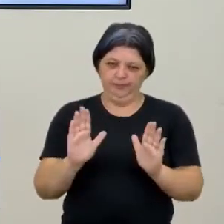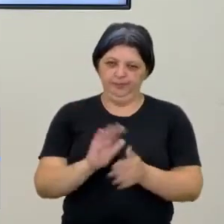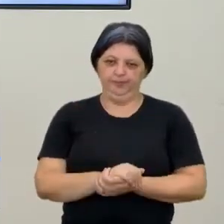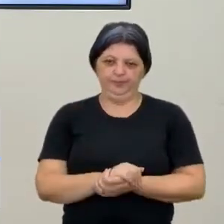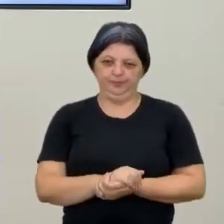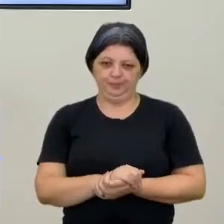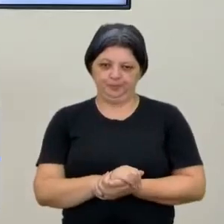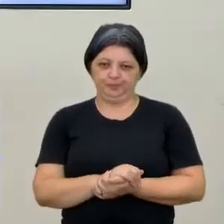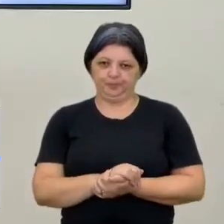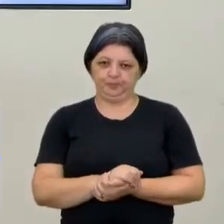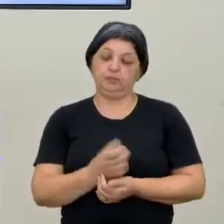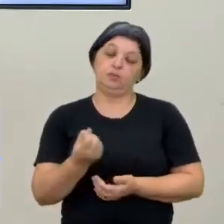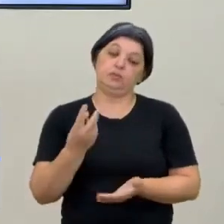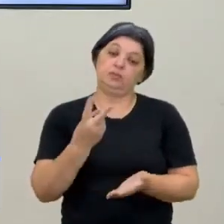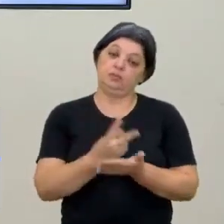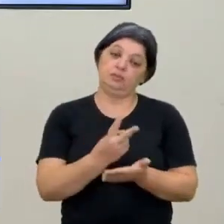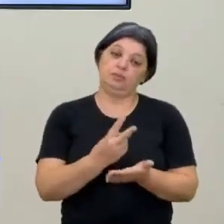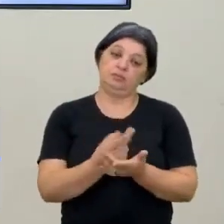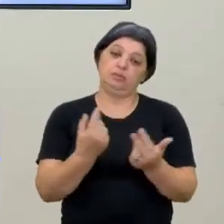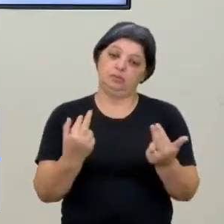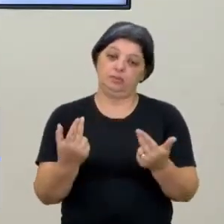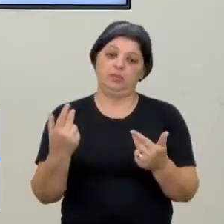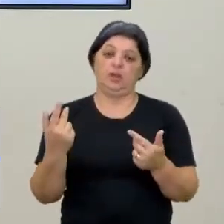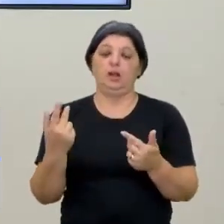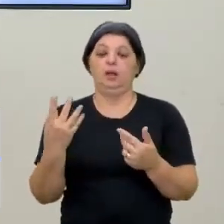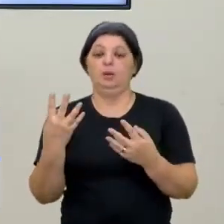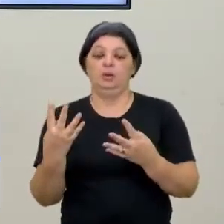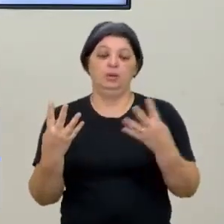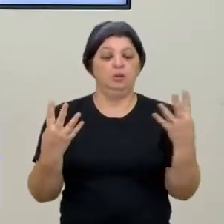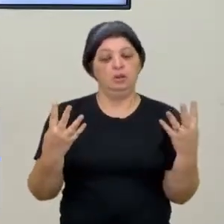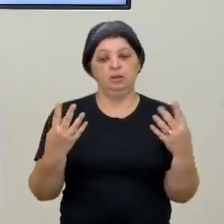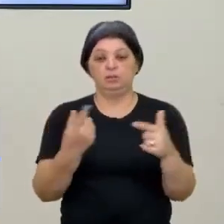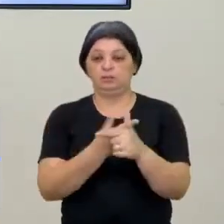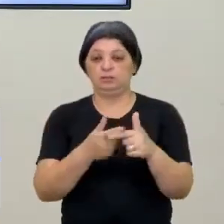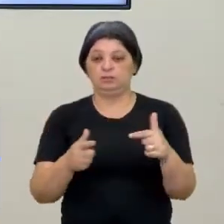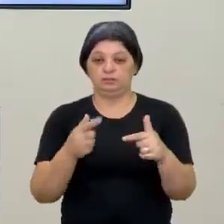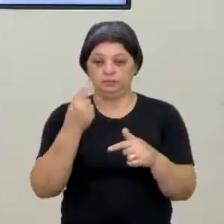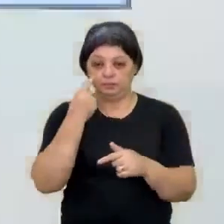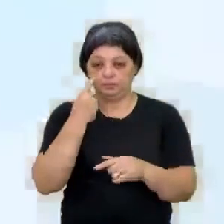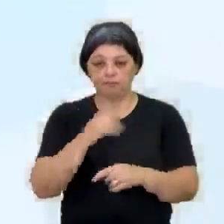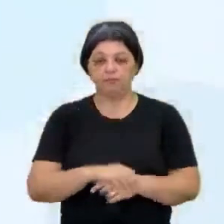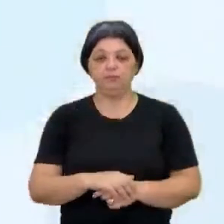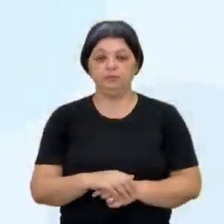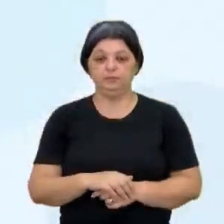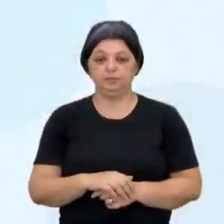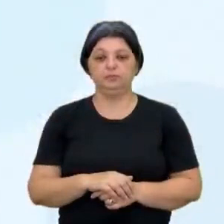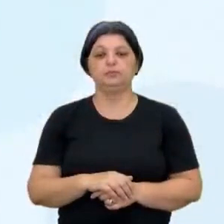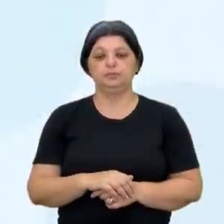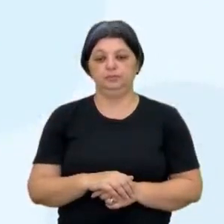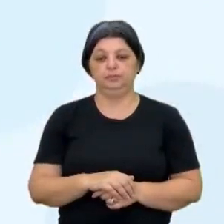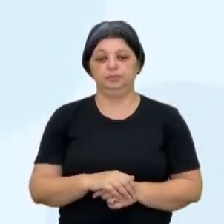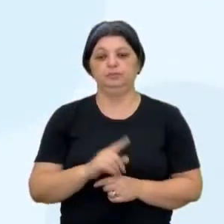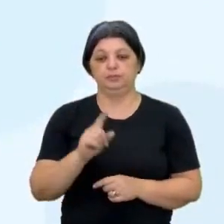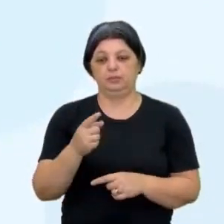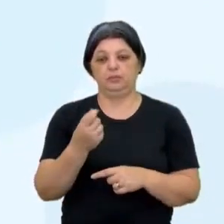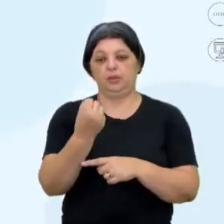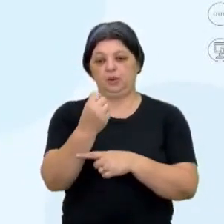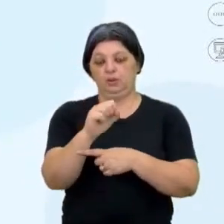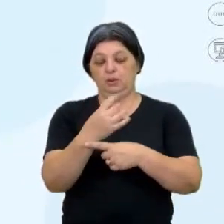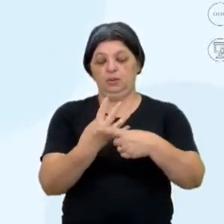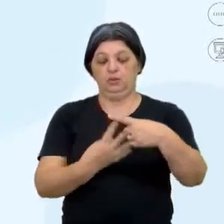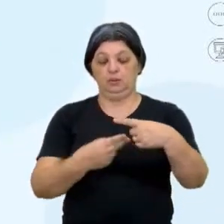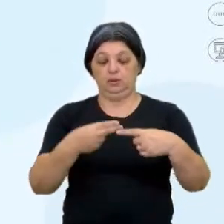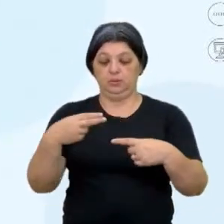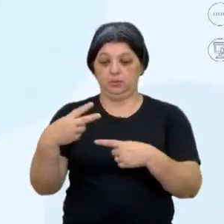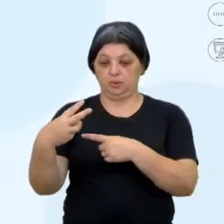é a mesma coisa que você dividir os dois lados por 4. De qualquer forma, 8 dividido por 4 vai dar 2, portanto, o valor de cada caneta